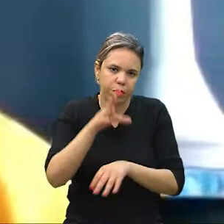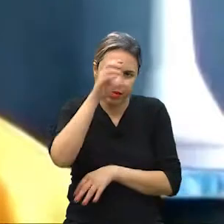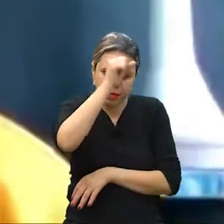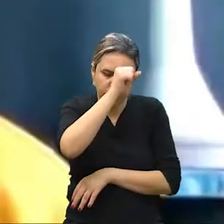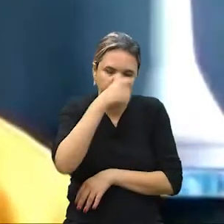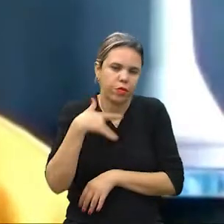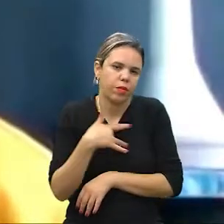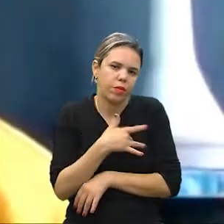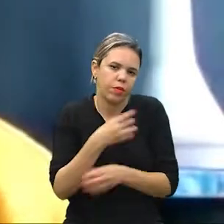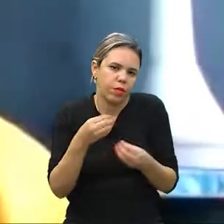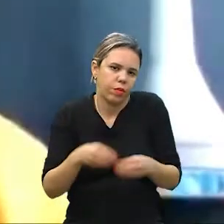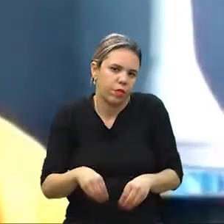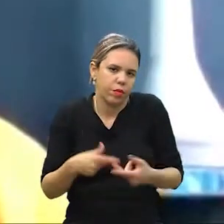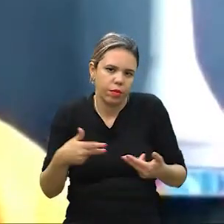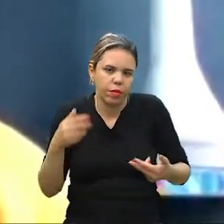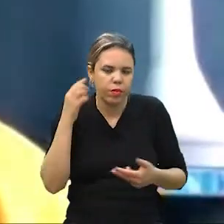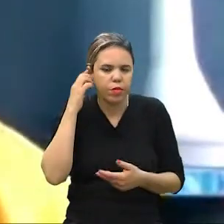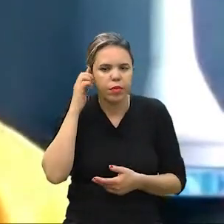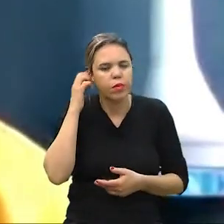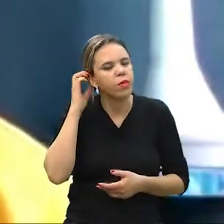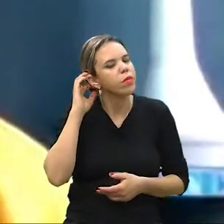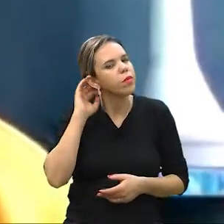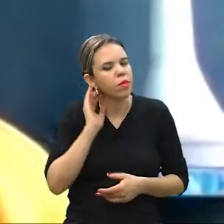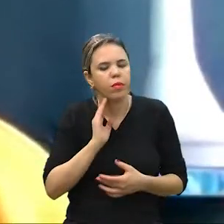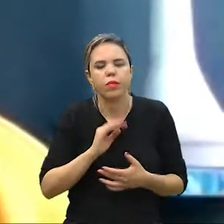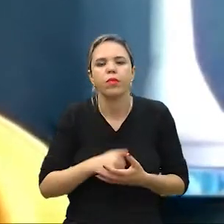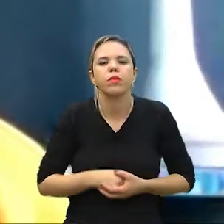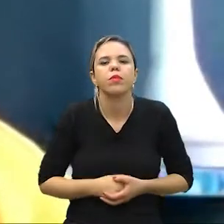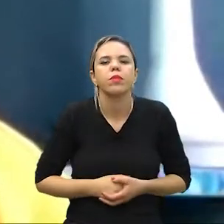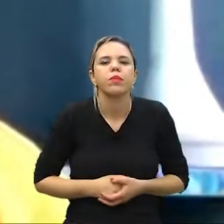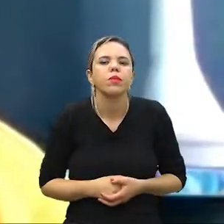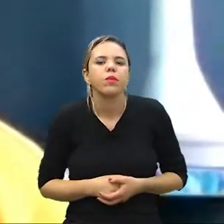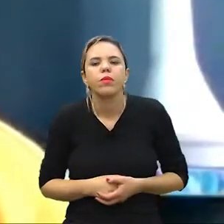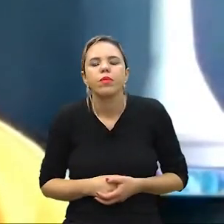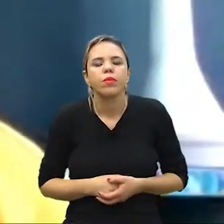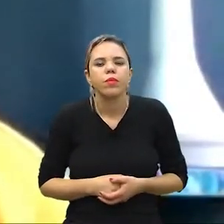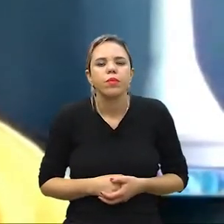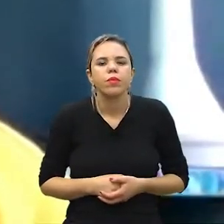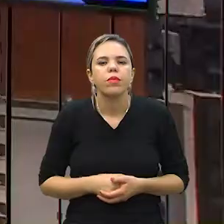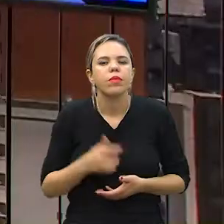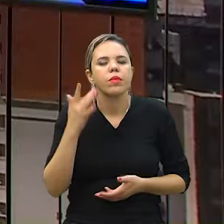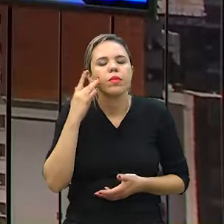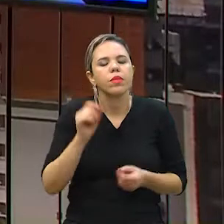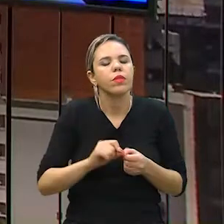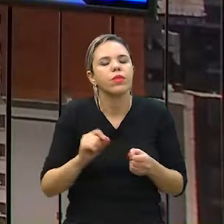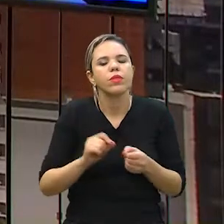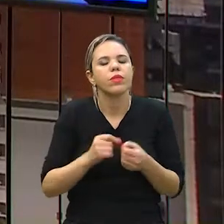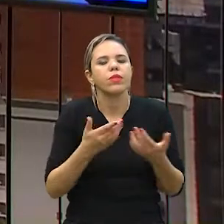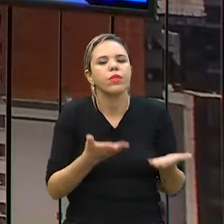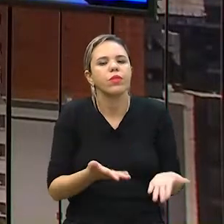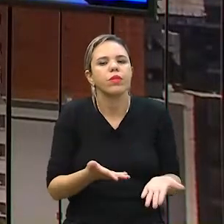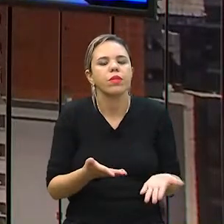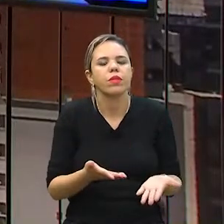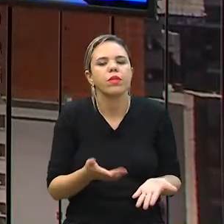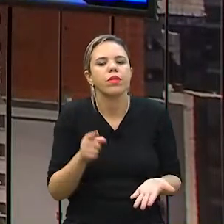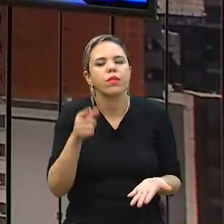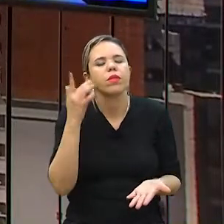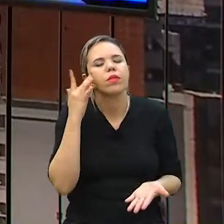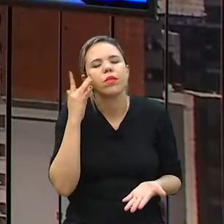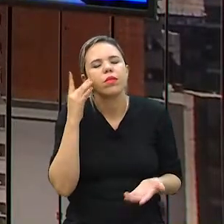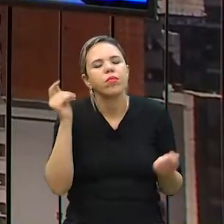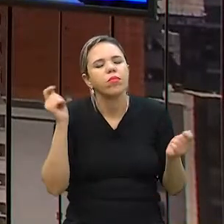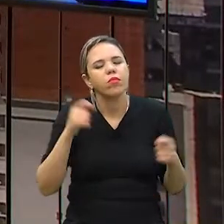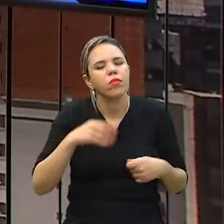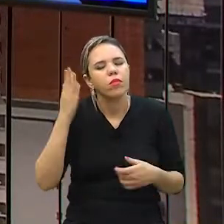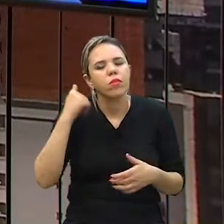a saúde, afeta vários setores. E aí, o que a gente faz com isso, Marina? Dá para